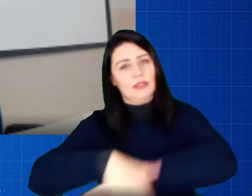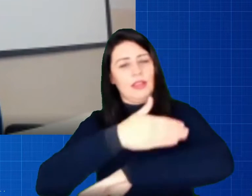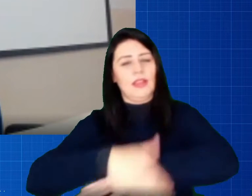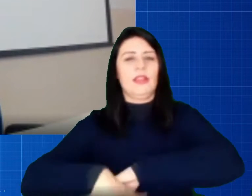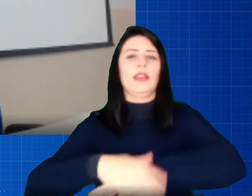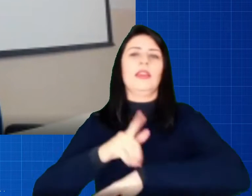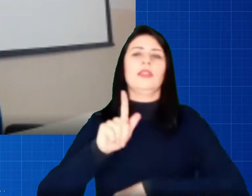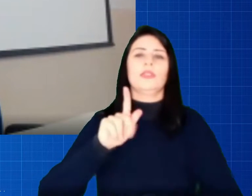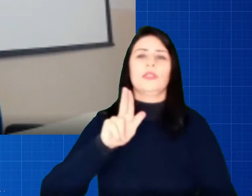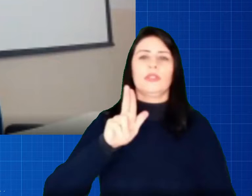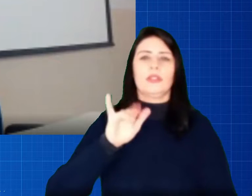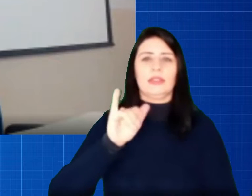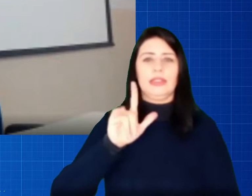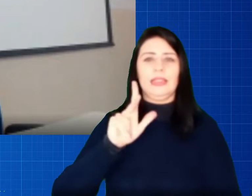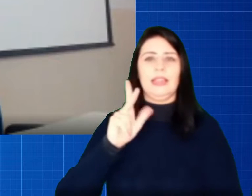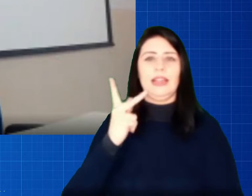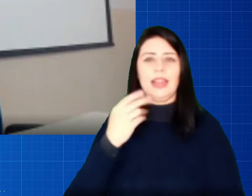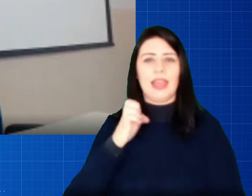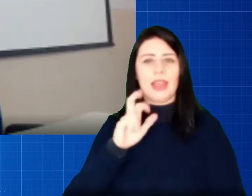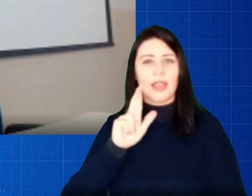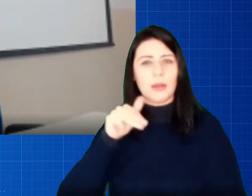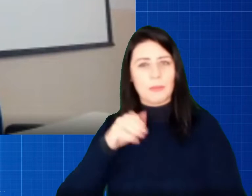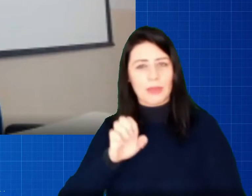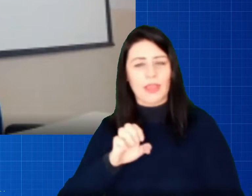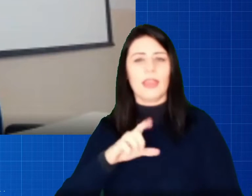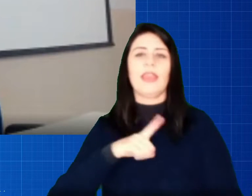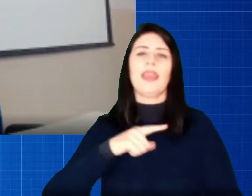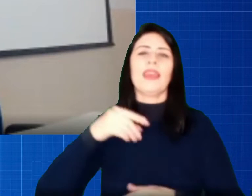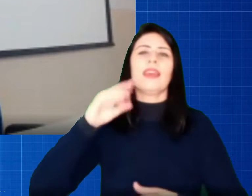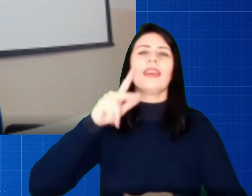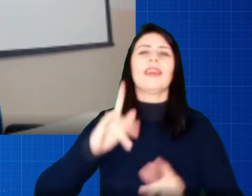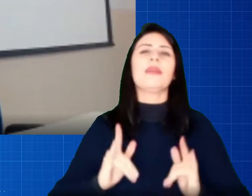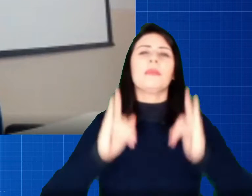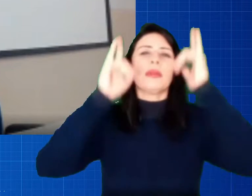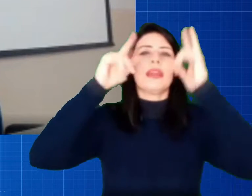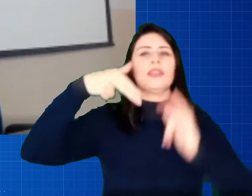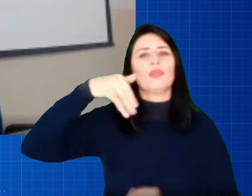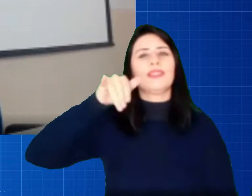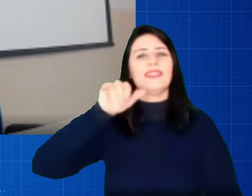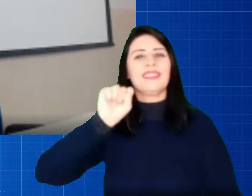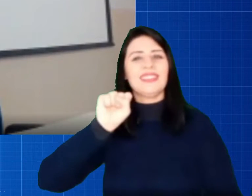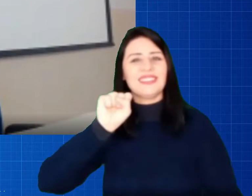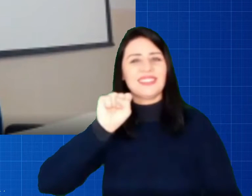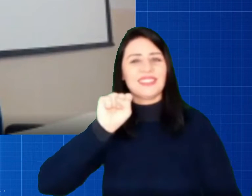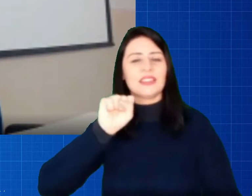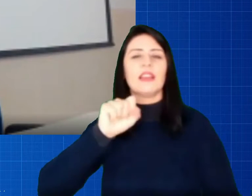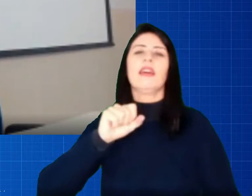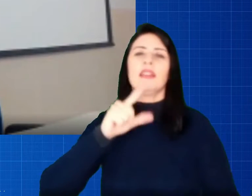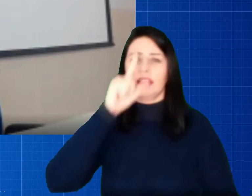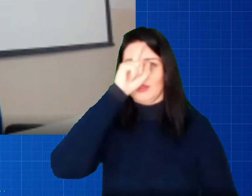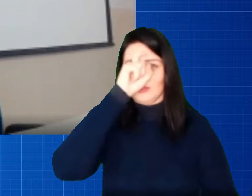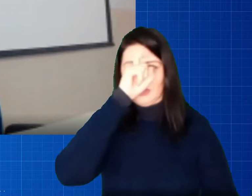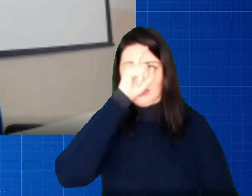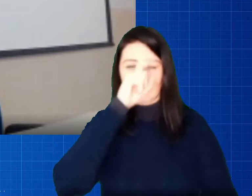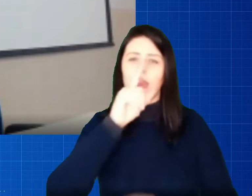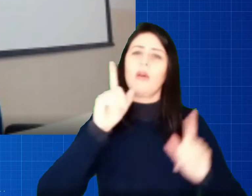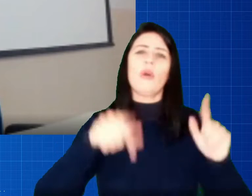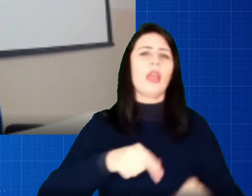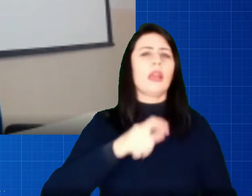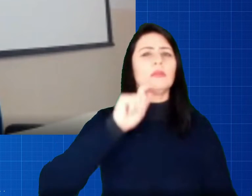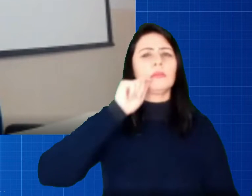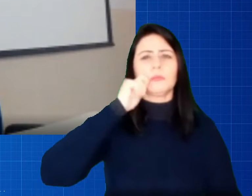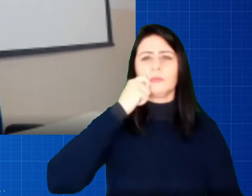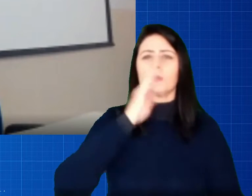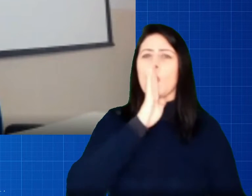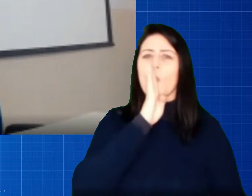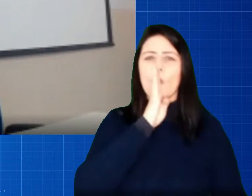55, no complexo do NIS ali, para fazer a testagem, né? É tudo sigiloso, gratuito,